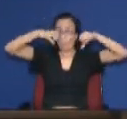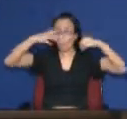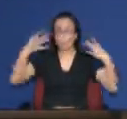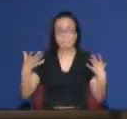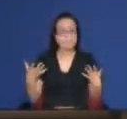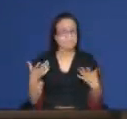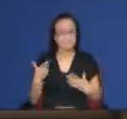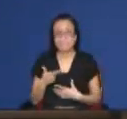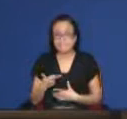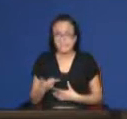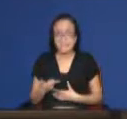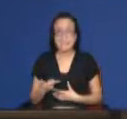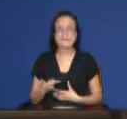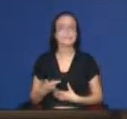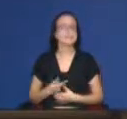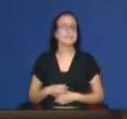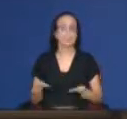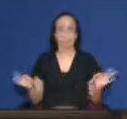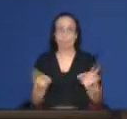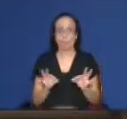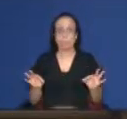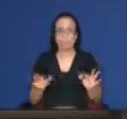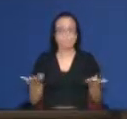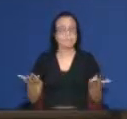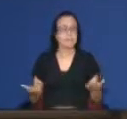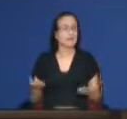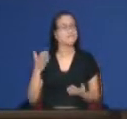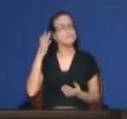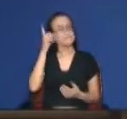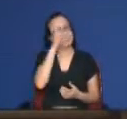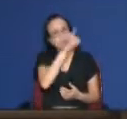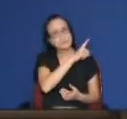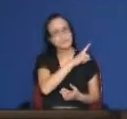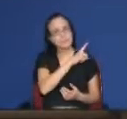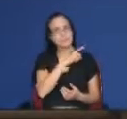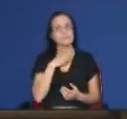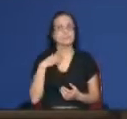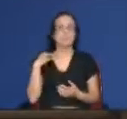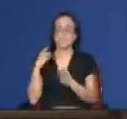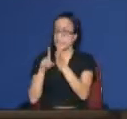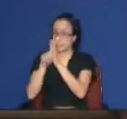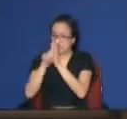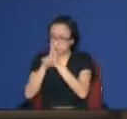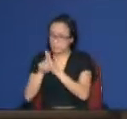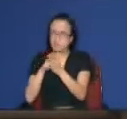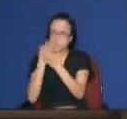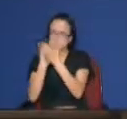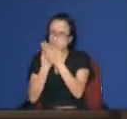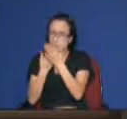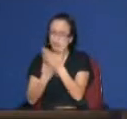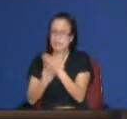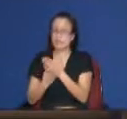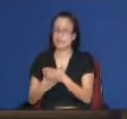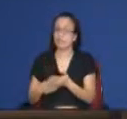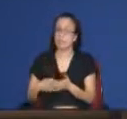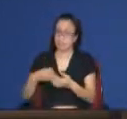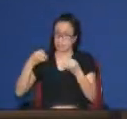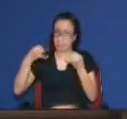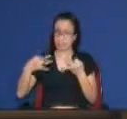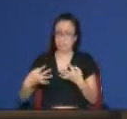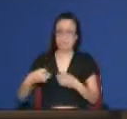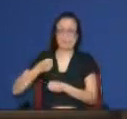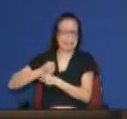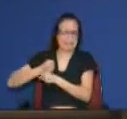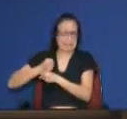ver com hidrologia, mas é uma informação que não diz nada. É um estudo matemático, científico, correto, mas não tem nada a ver com hidrologia. Ele não